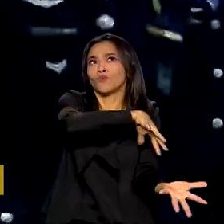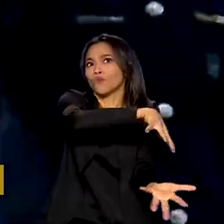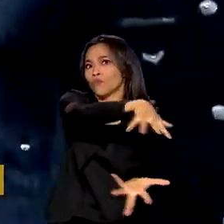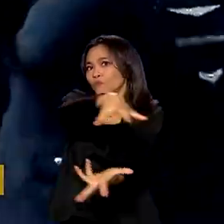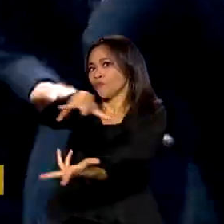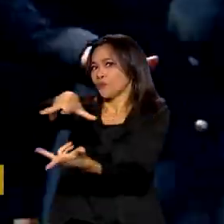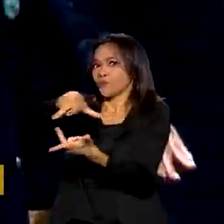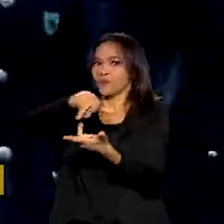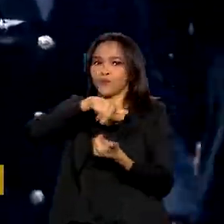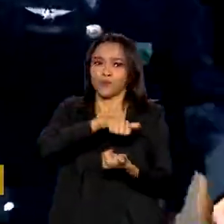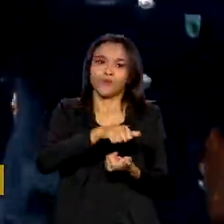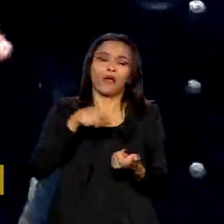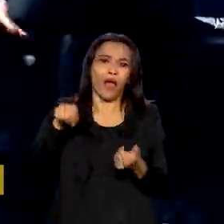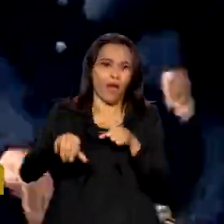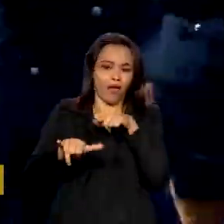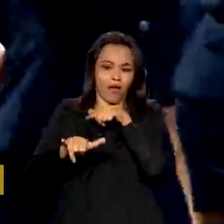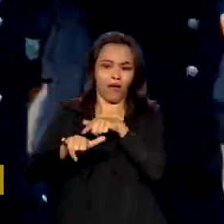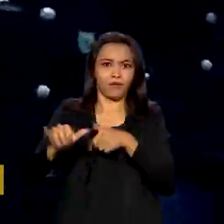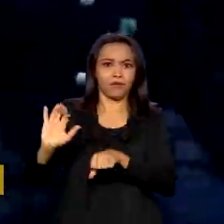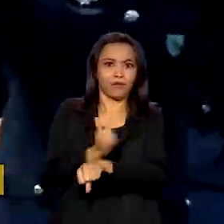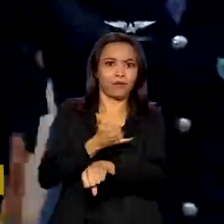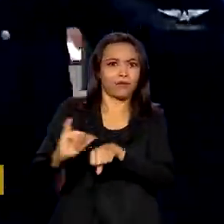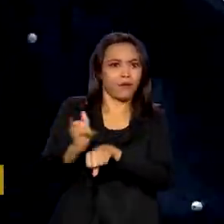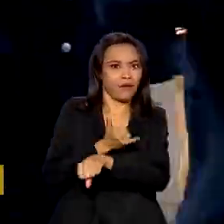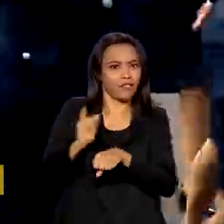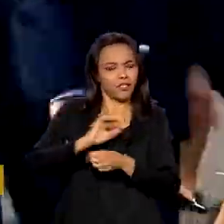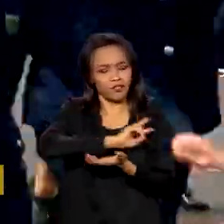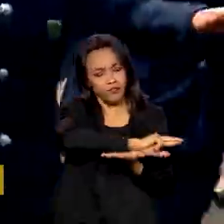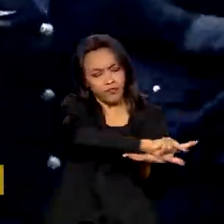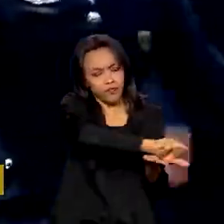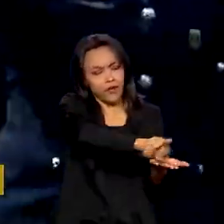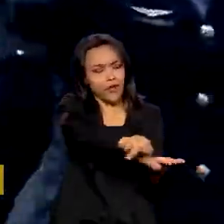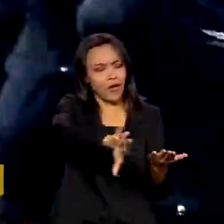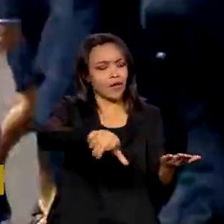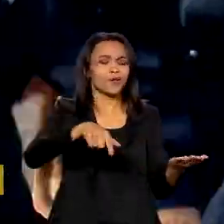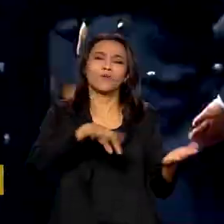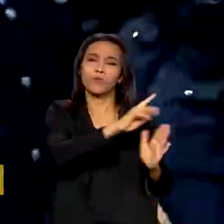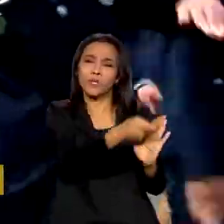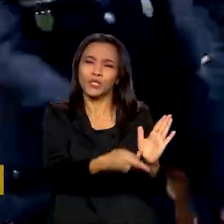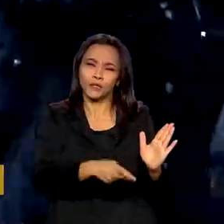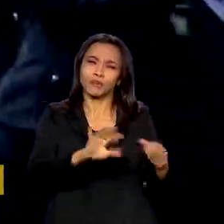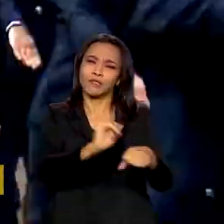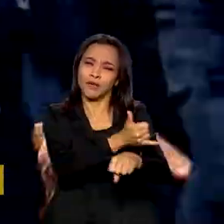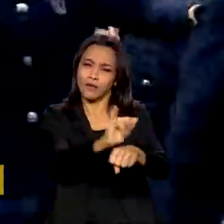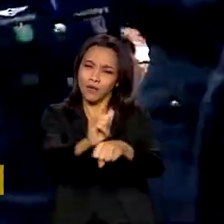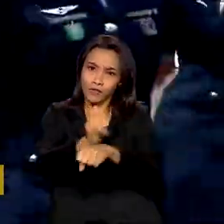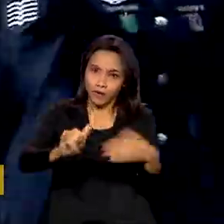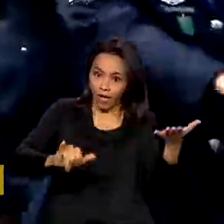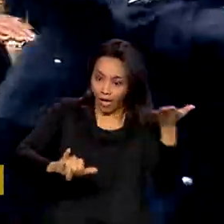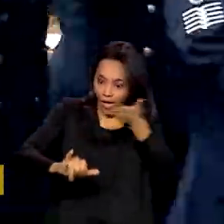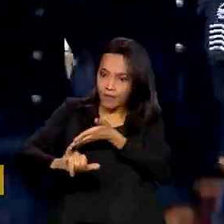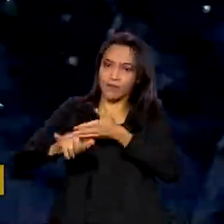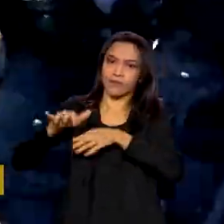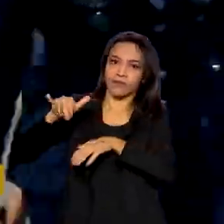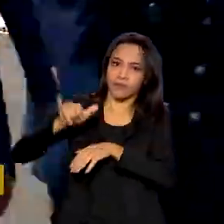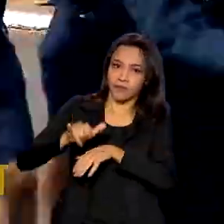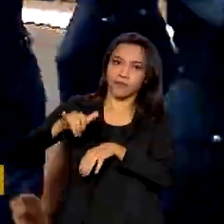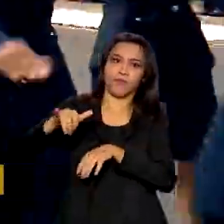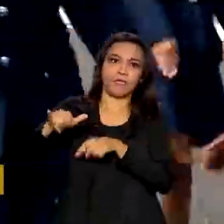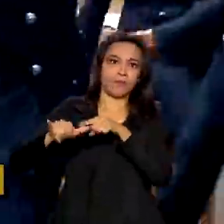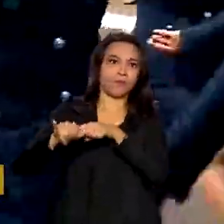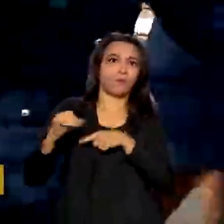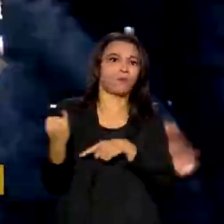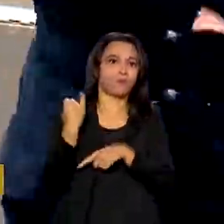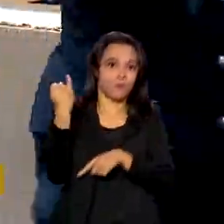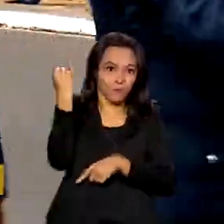né? Então, é uma aeronave estratégica, né? Dentro de todos os projetos estratégicos da Força Aérea Brasileira, é uma com grande